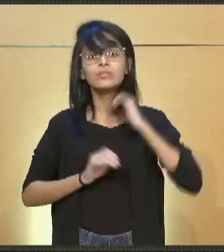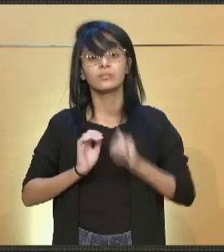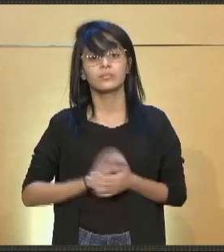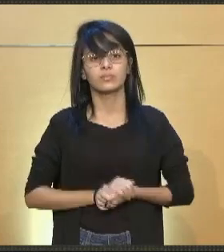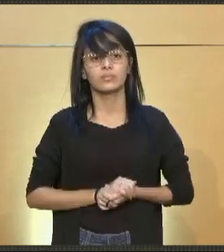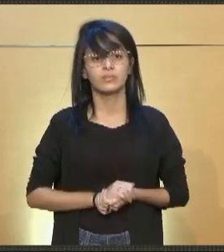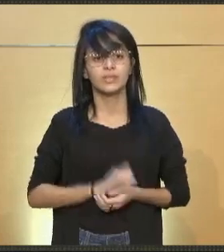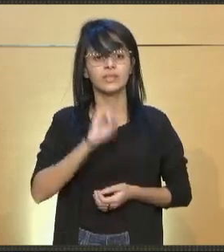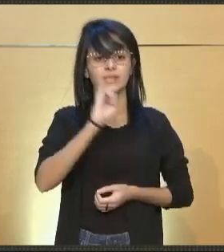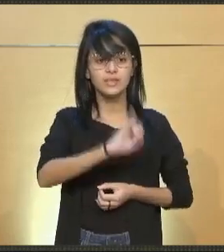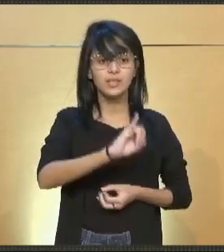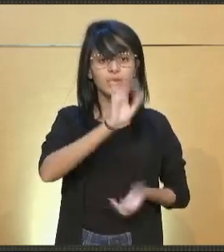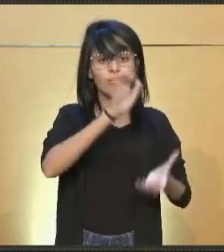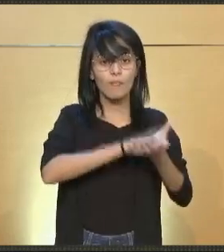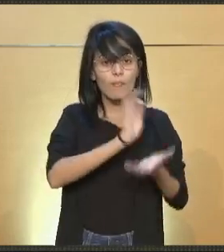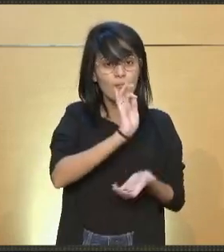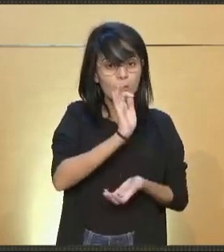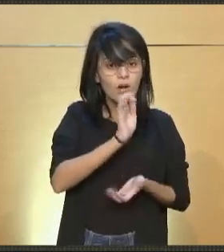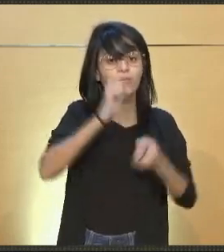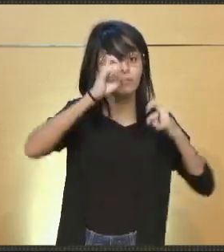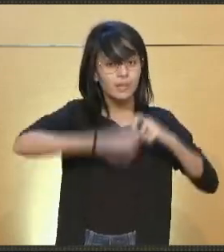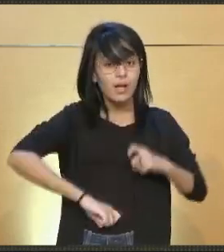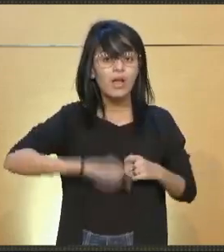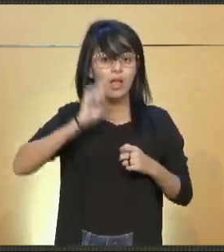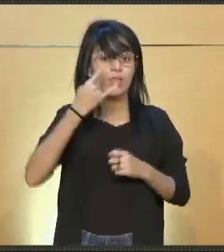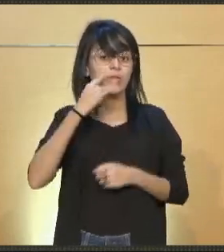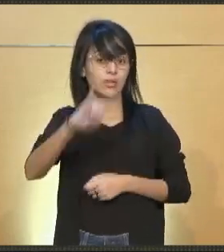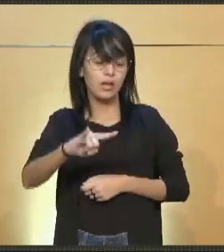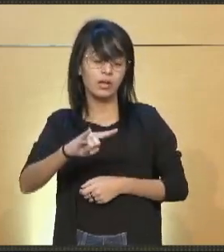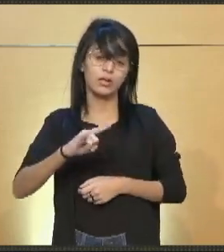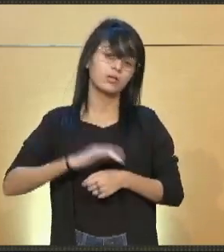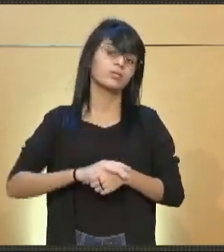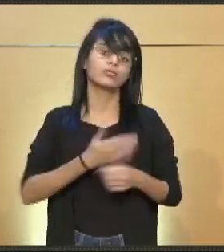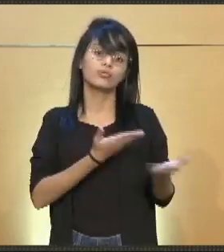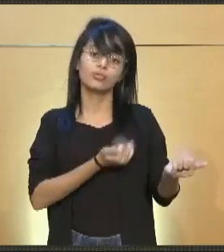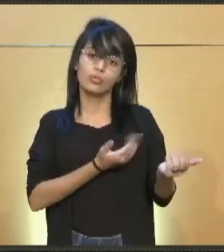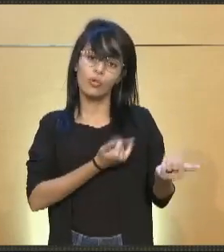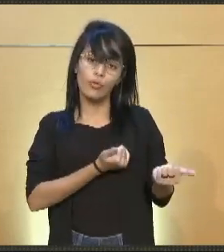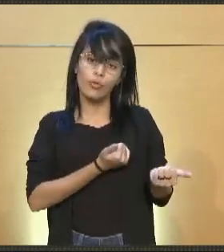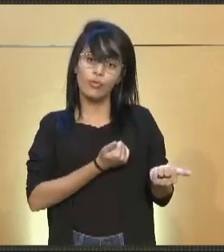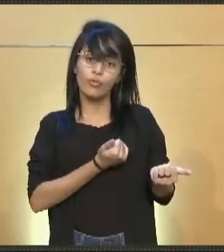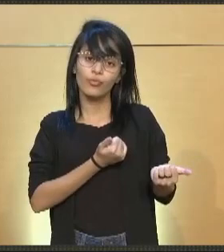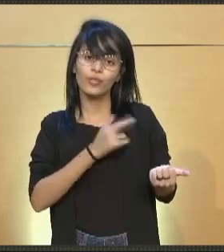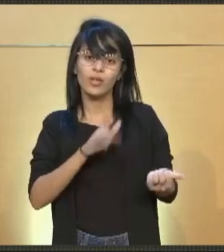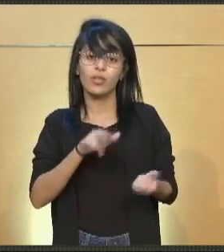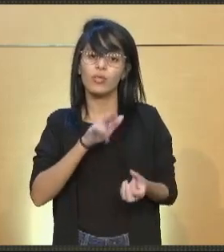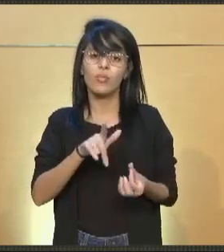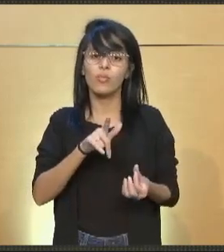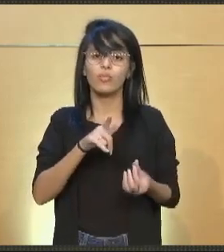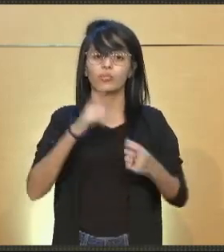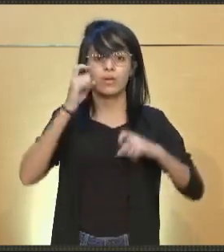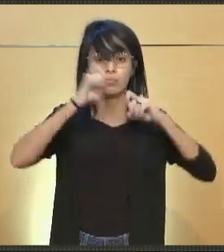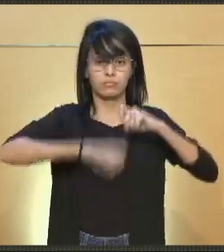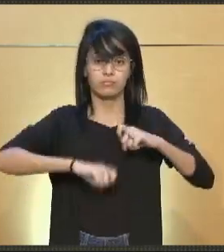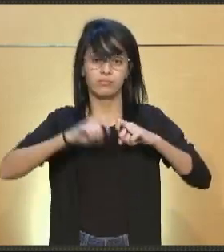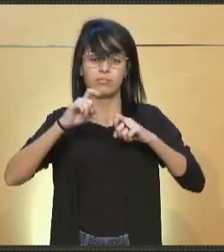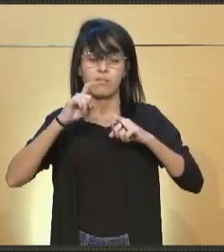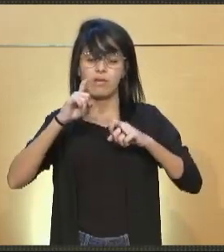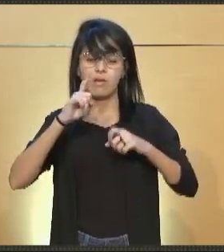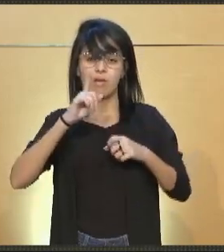do casamento é um adultério. Um jovem, quando tem relação sexual não casado, é uma fornicação ou uma